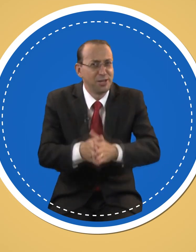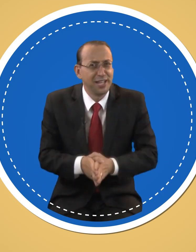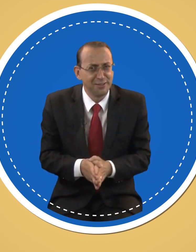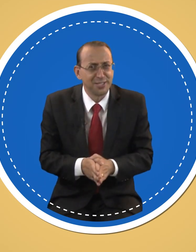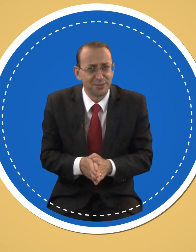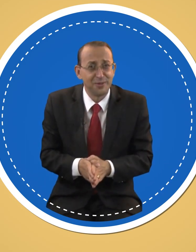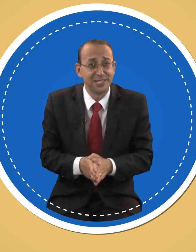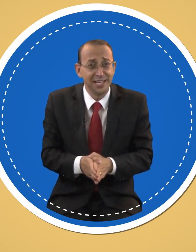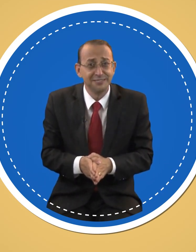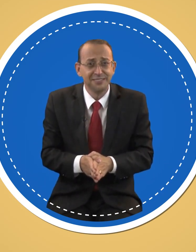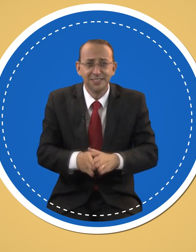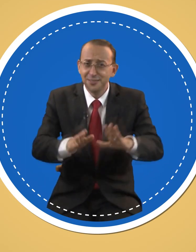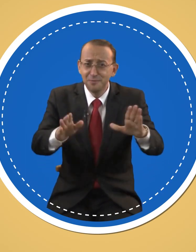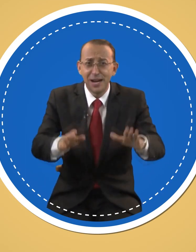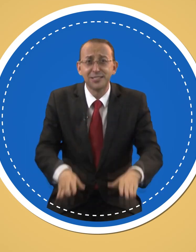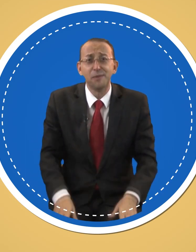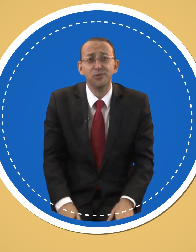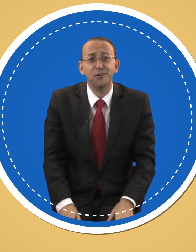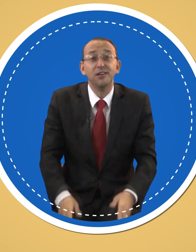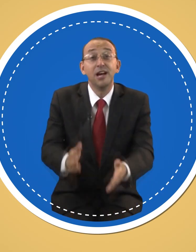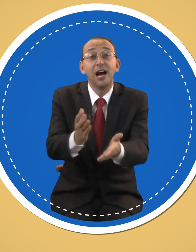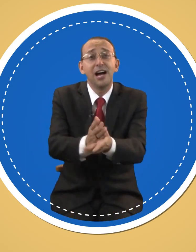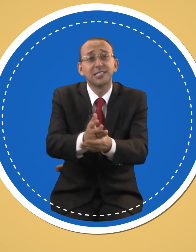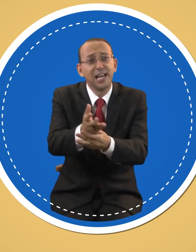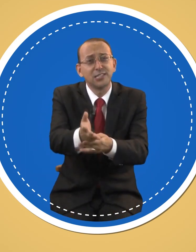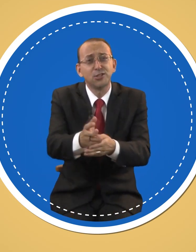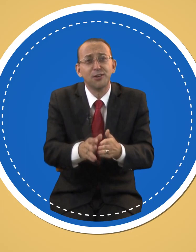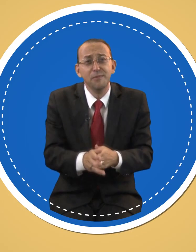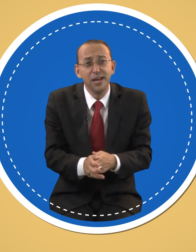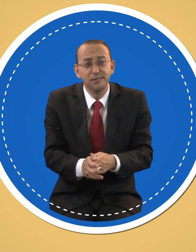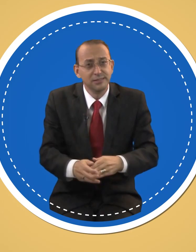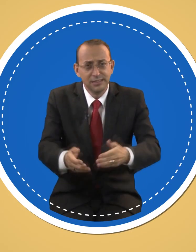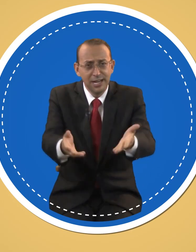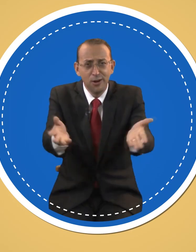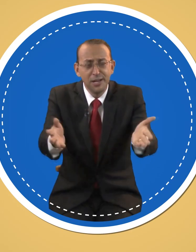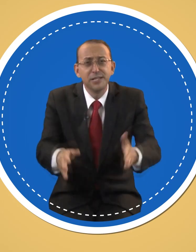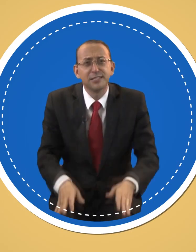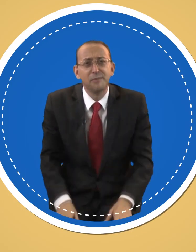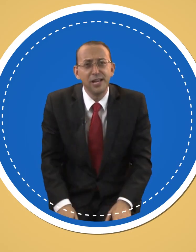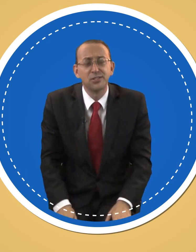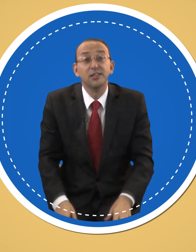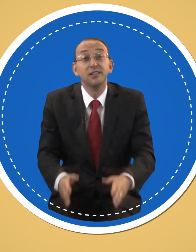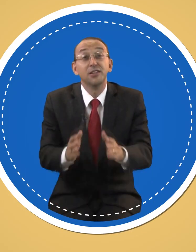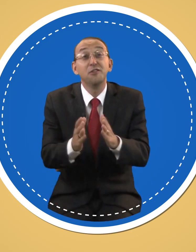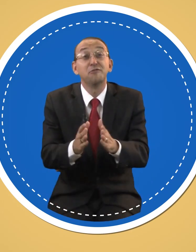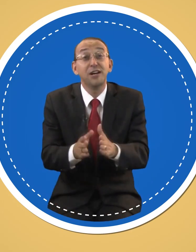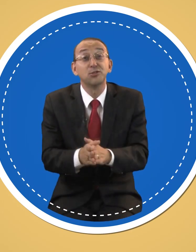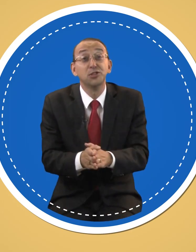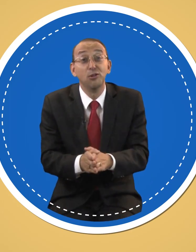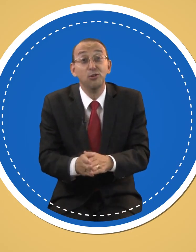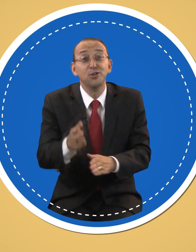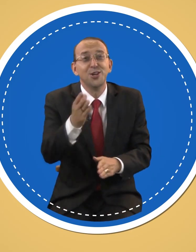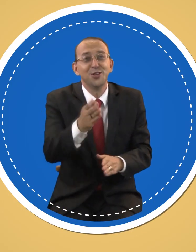é uma boa ideia você compartilhar não perde tempo não acesse o seu e-mail agora imediatamente e